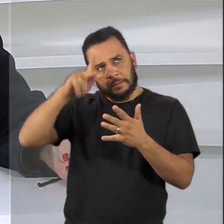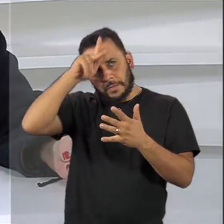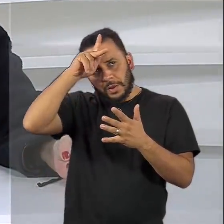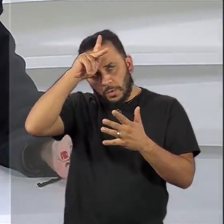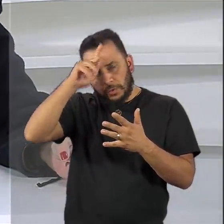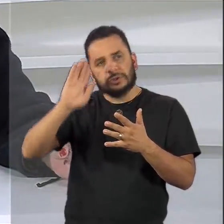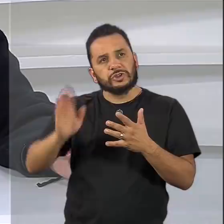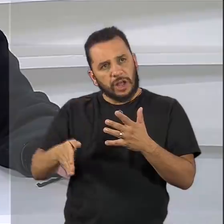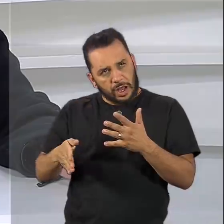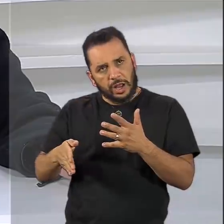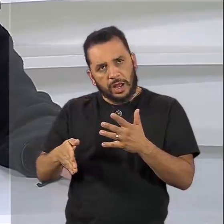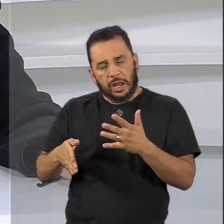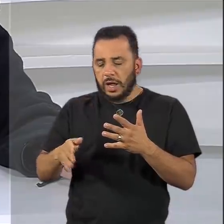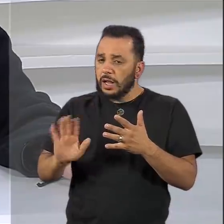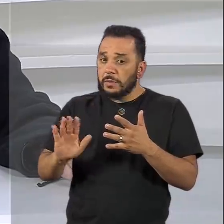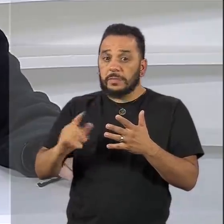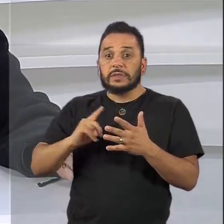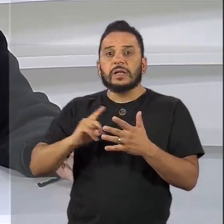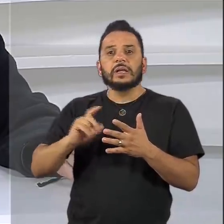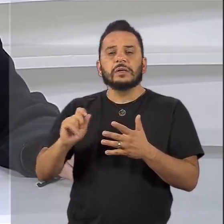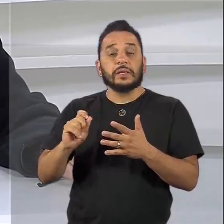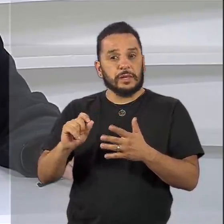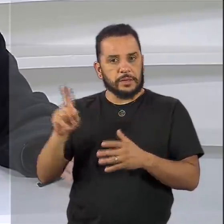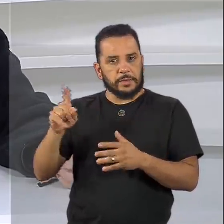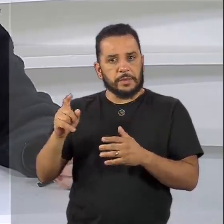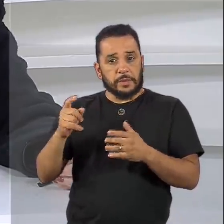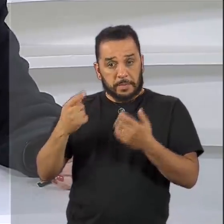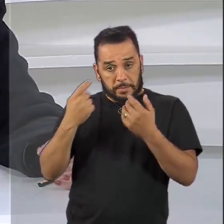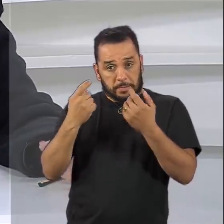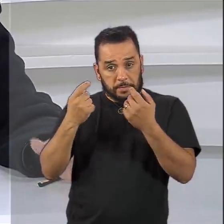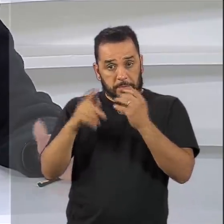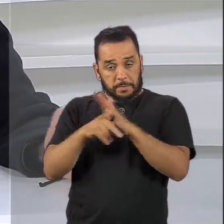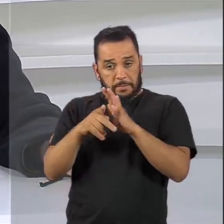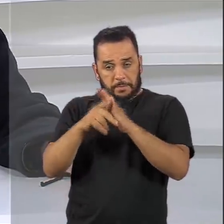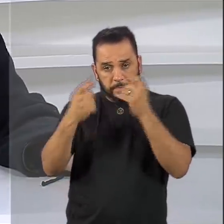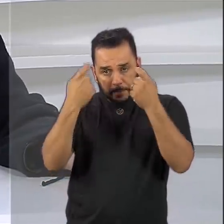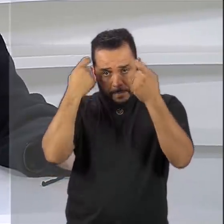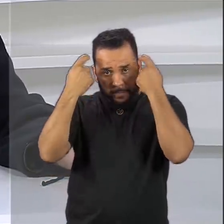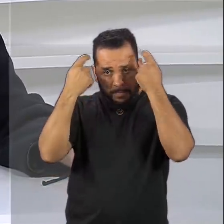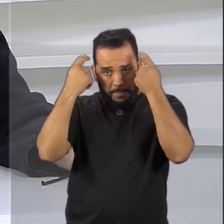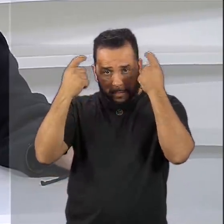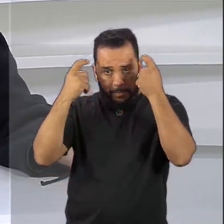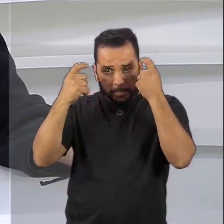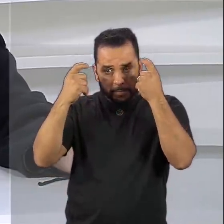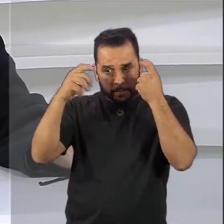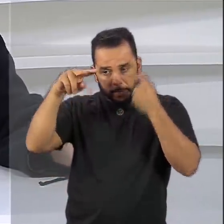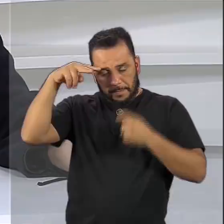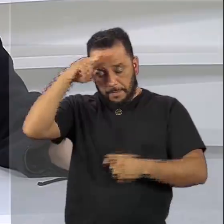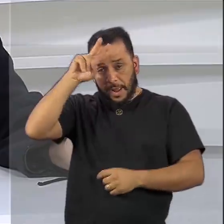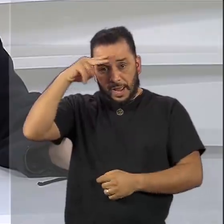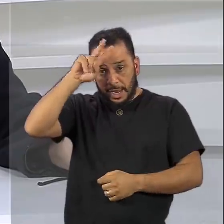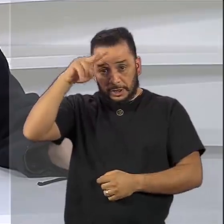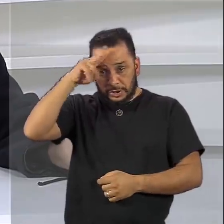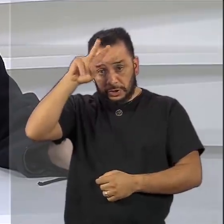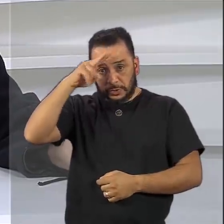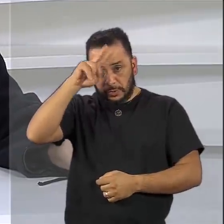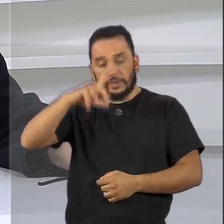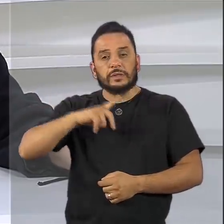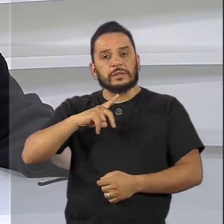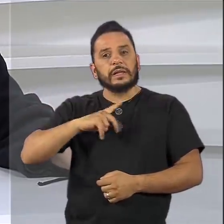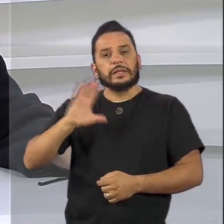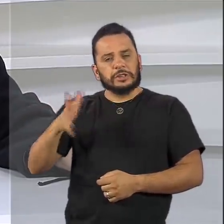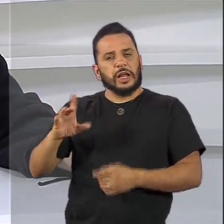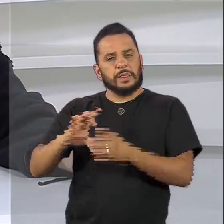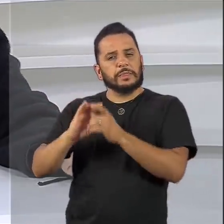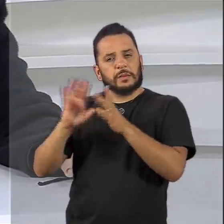única coisa na contramão é o México e todos eles dentro de processos democráticos, afora